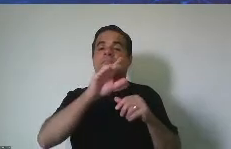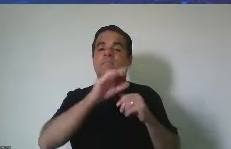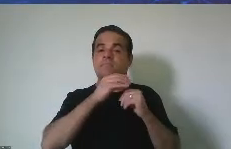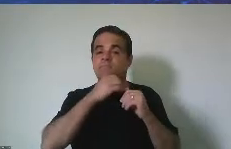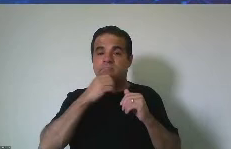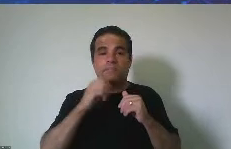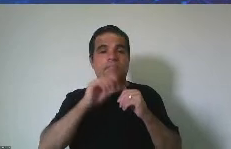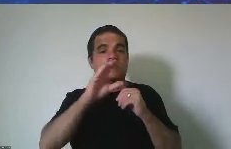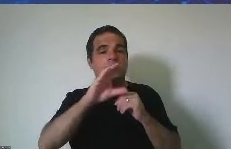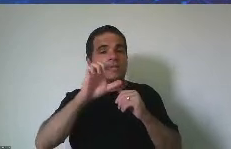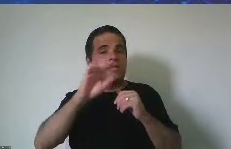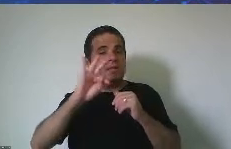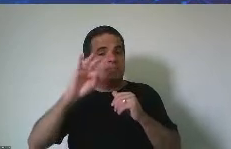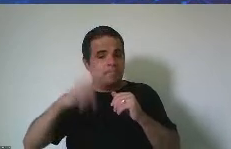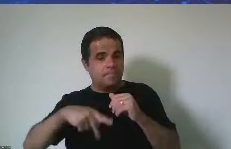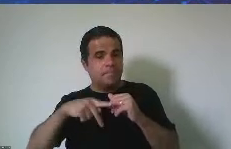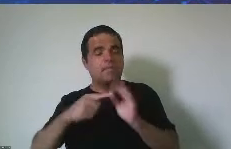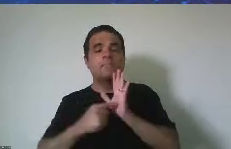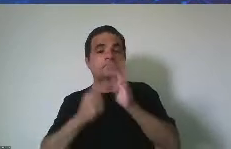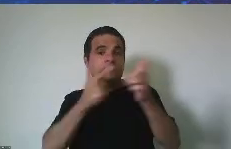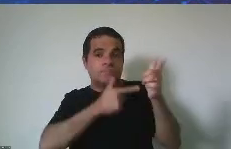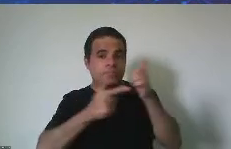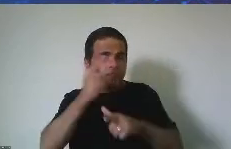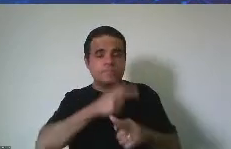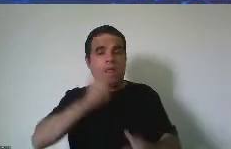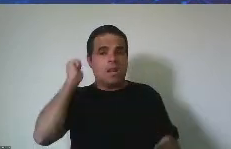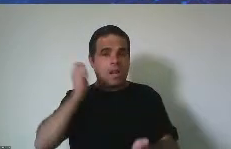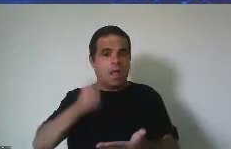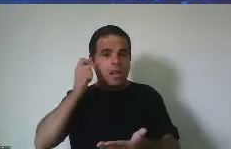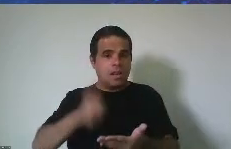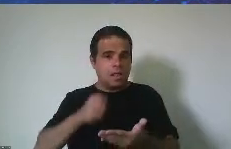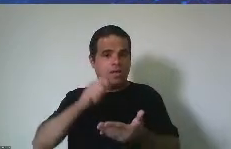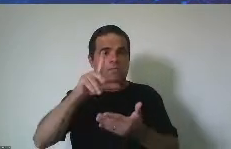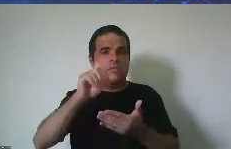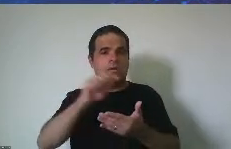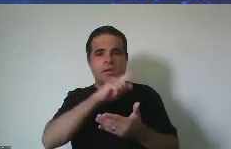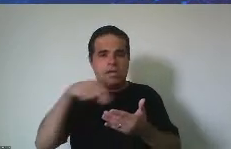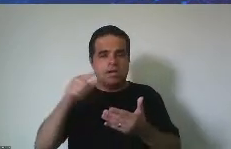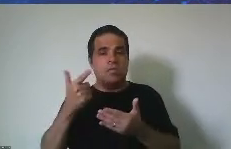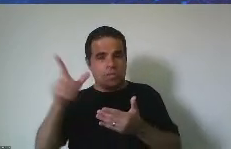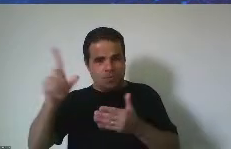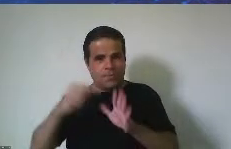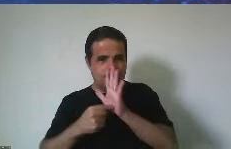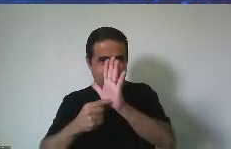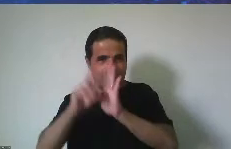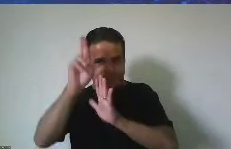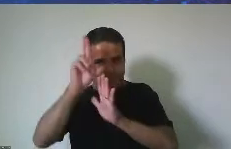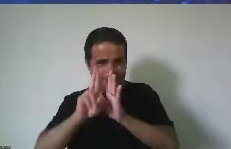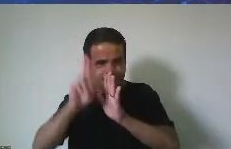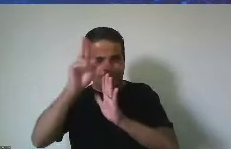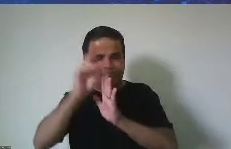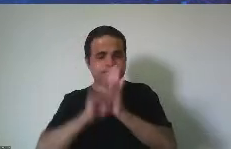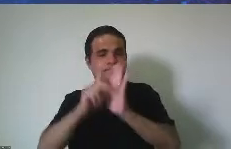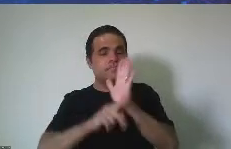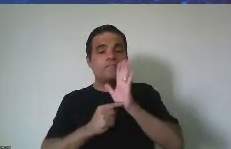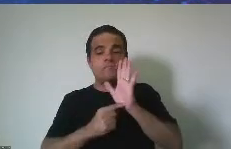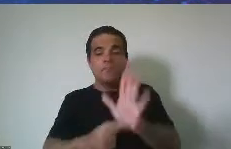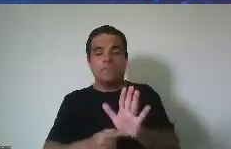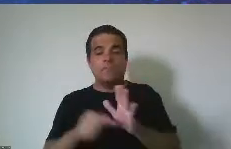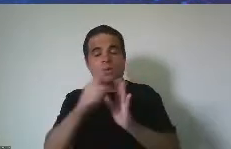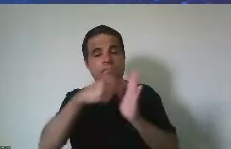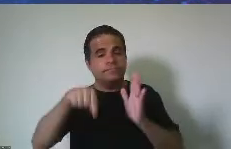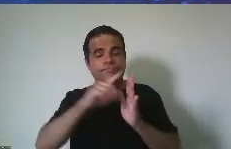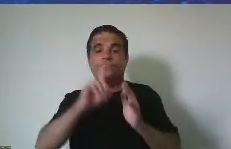conquista de um leilão será apresentado pelo nosso diretor de projetos dai um Rego Claro de domingo Arena nosso diretor